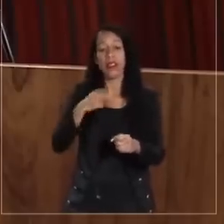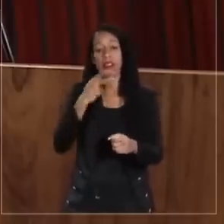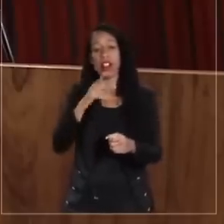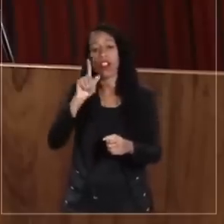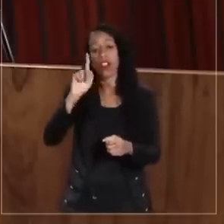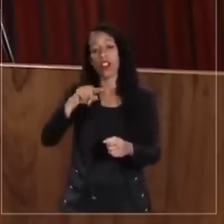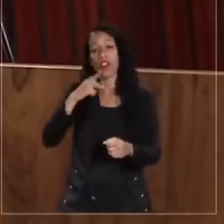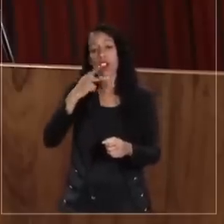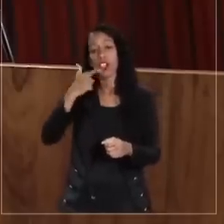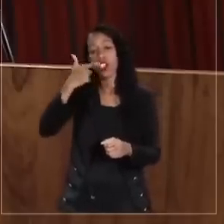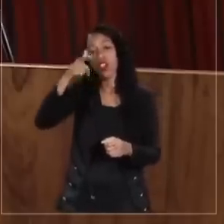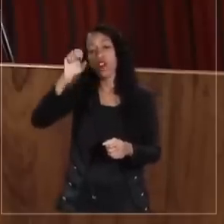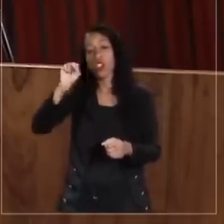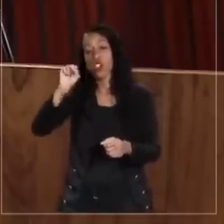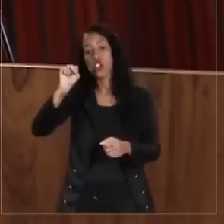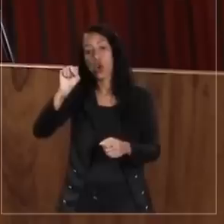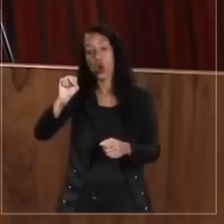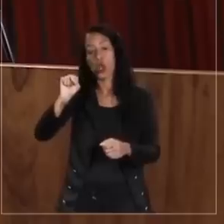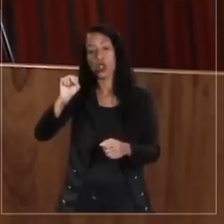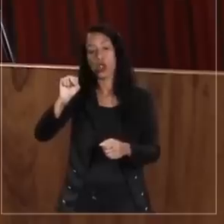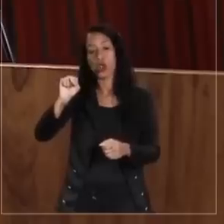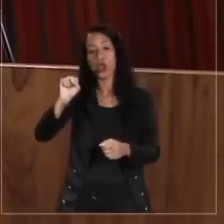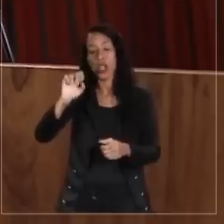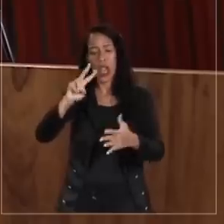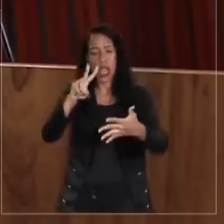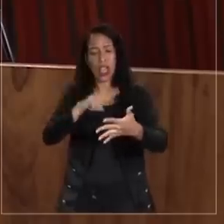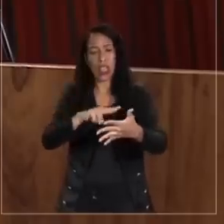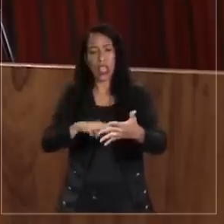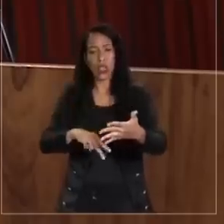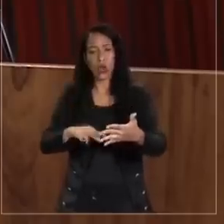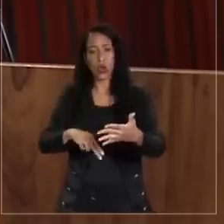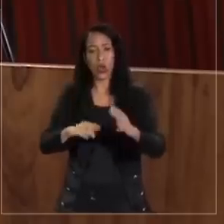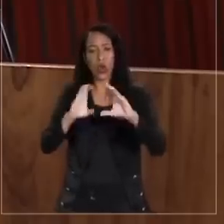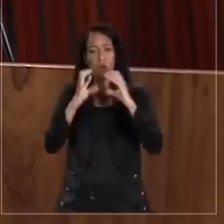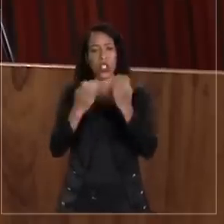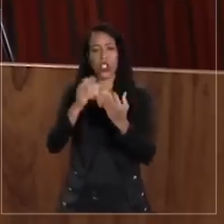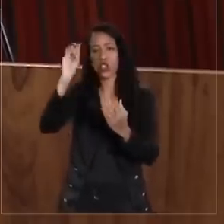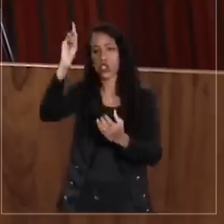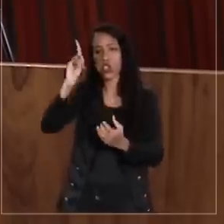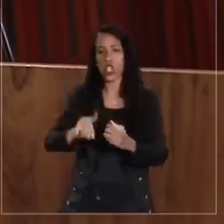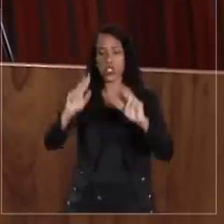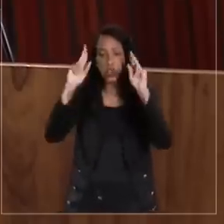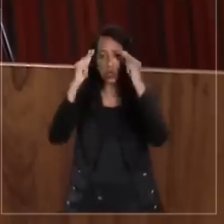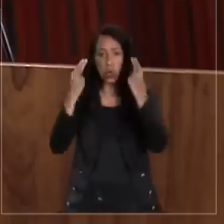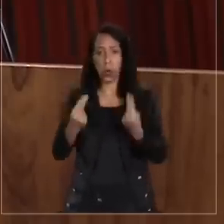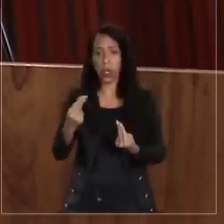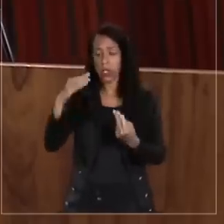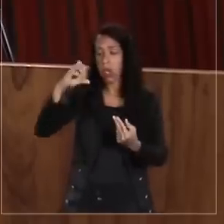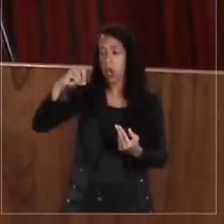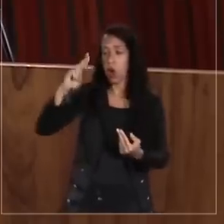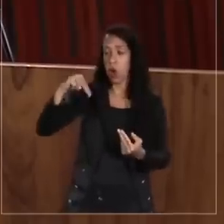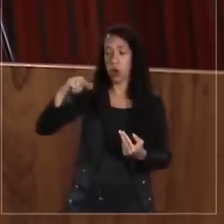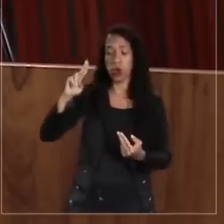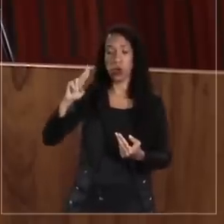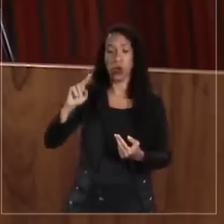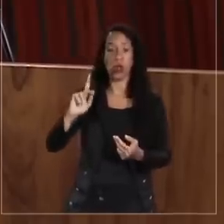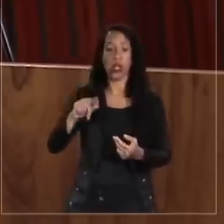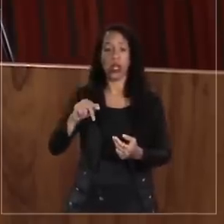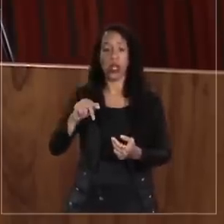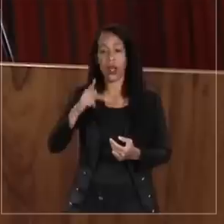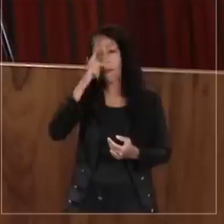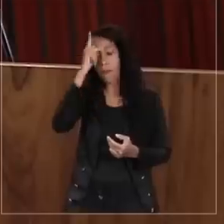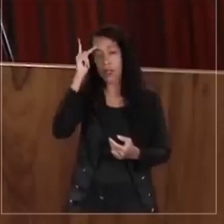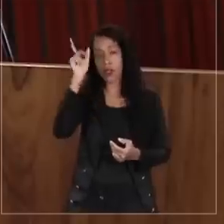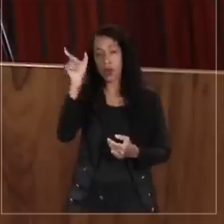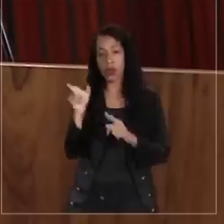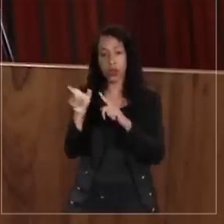dia 28, anteontem até, numa leitura feita no Conselho de Direitos Humanos da ONU, o senhor Clément Vul teria lido,